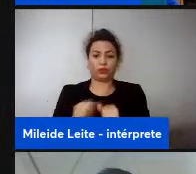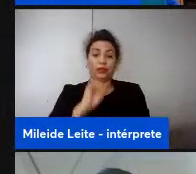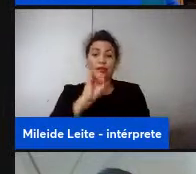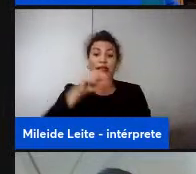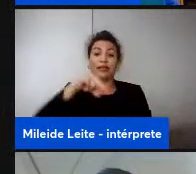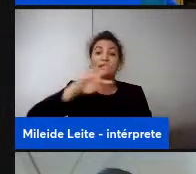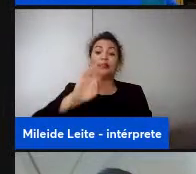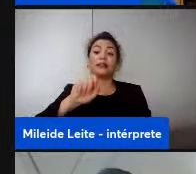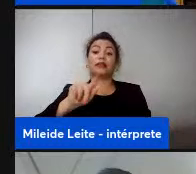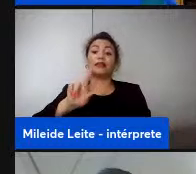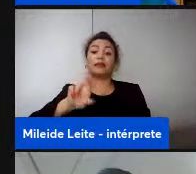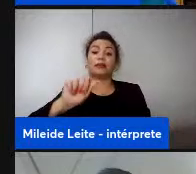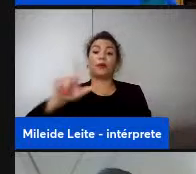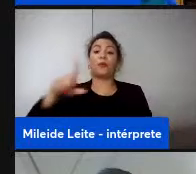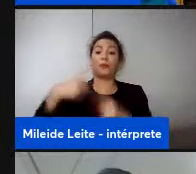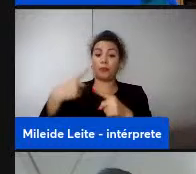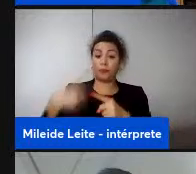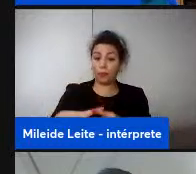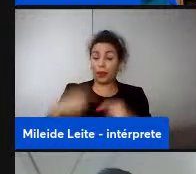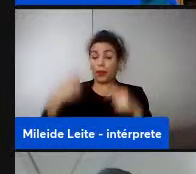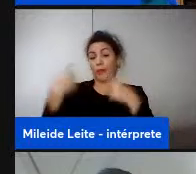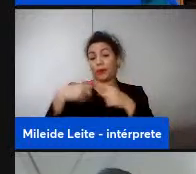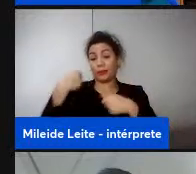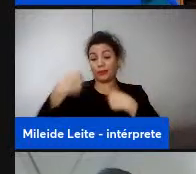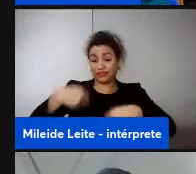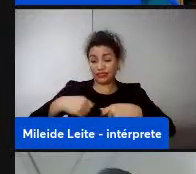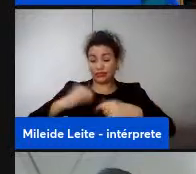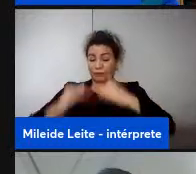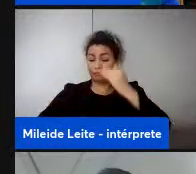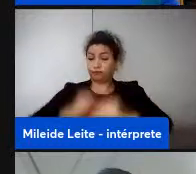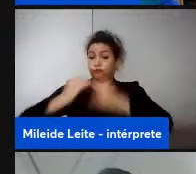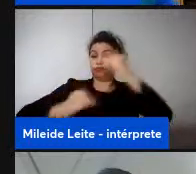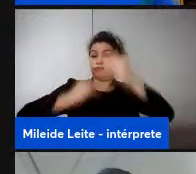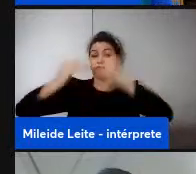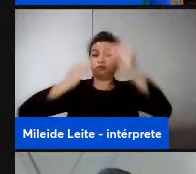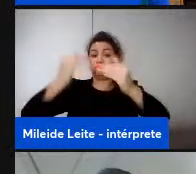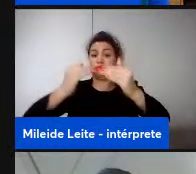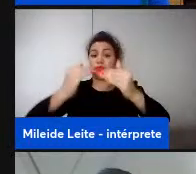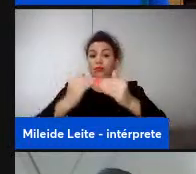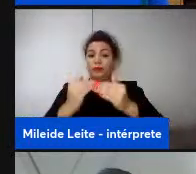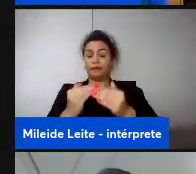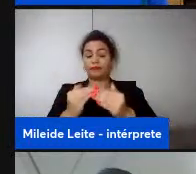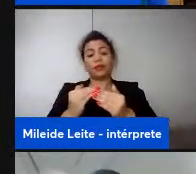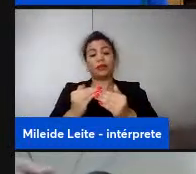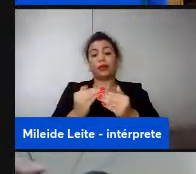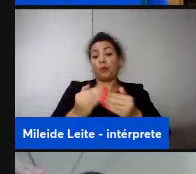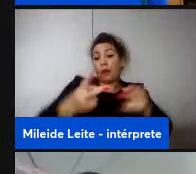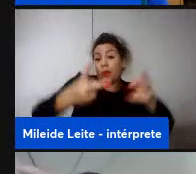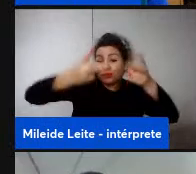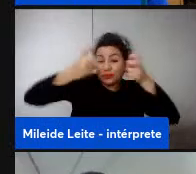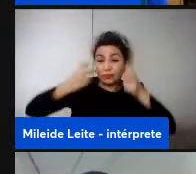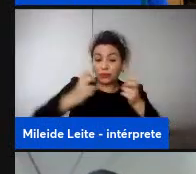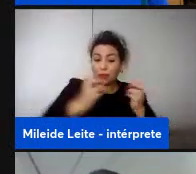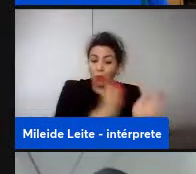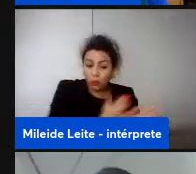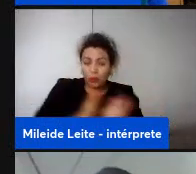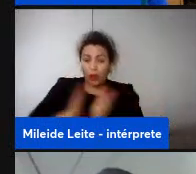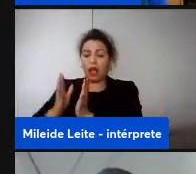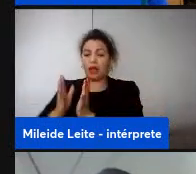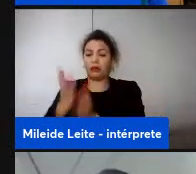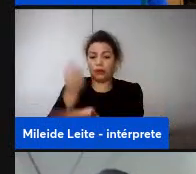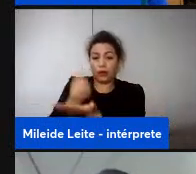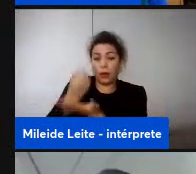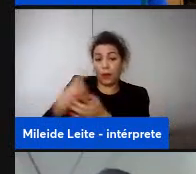quê? Porque ela precisa transcender uma concepção unilateral de alfabetização, pois compreende